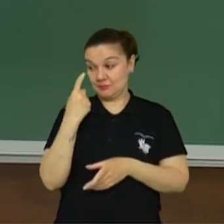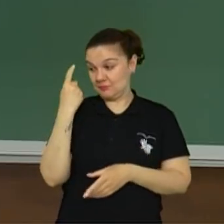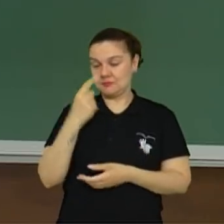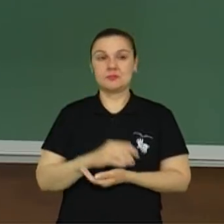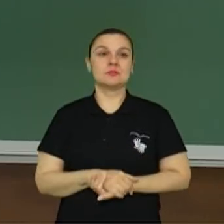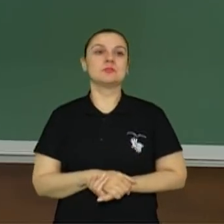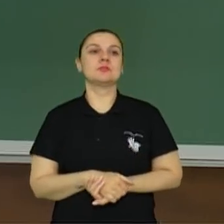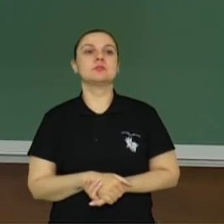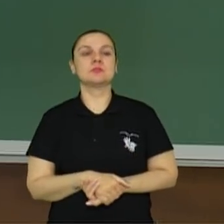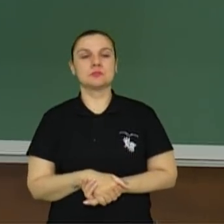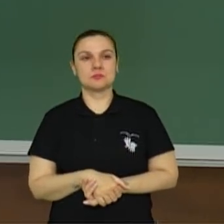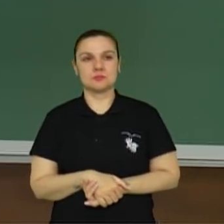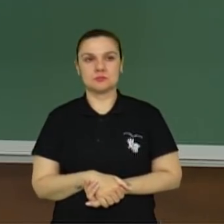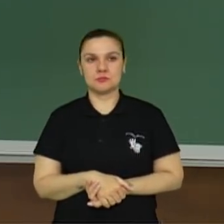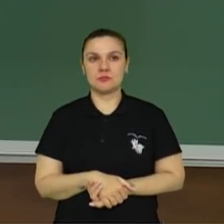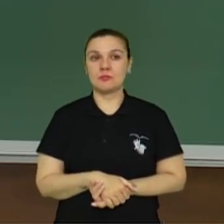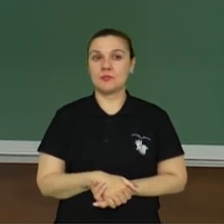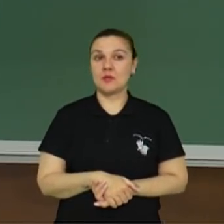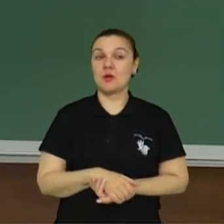aqui comigo.